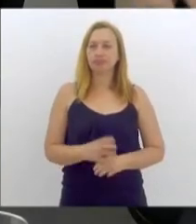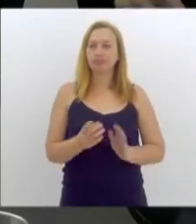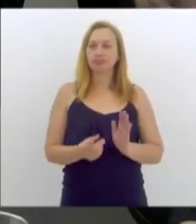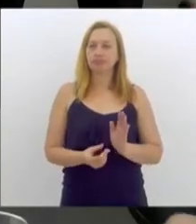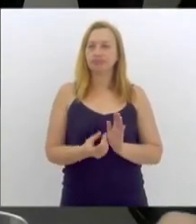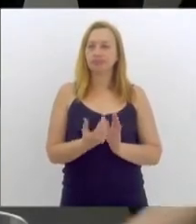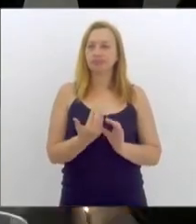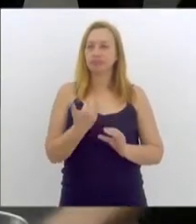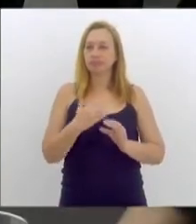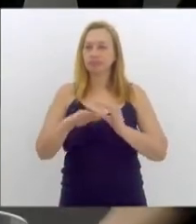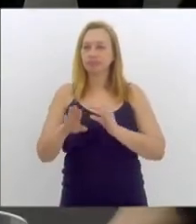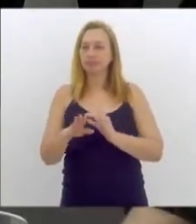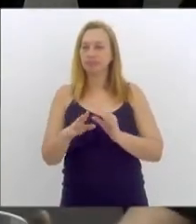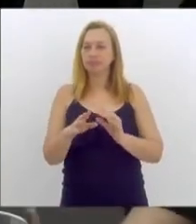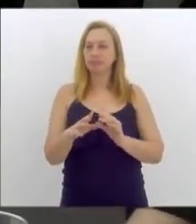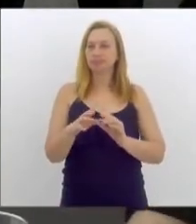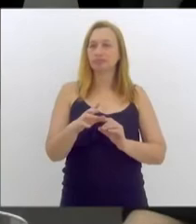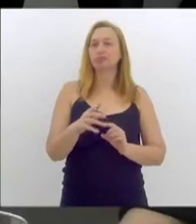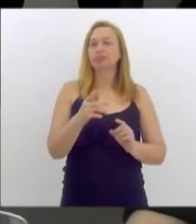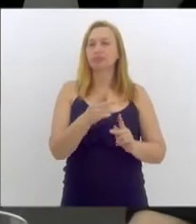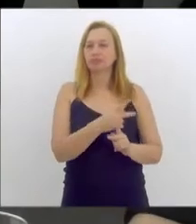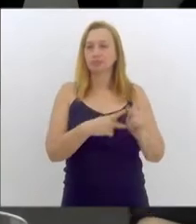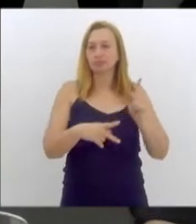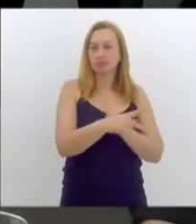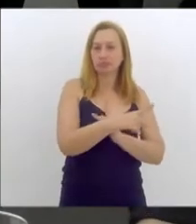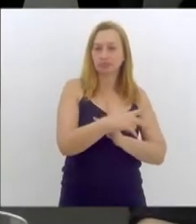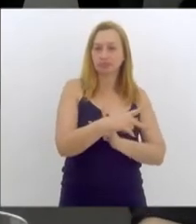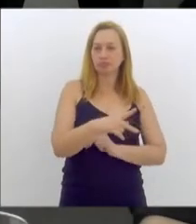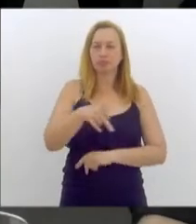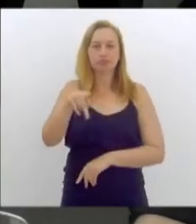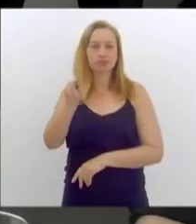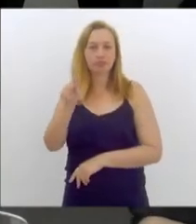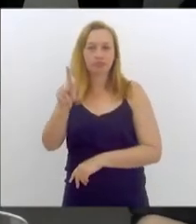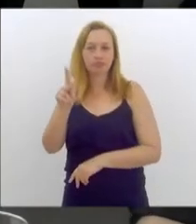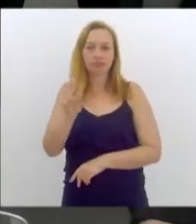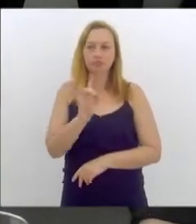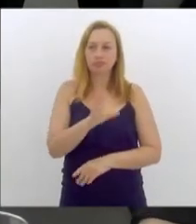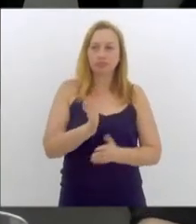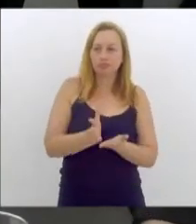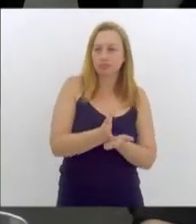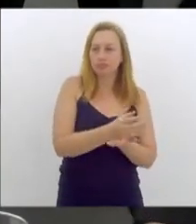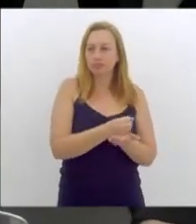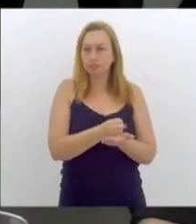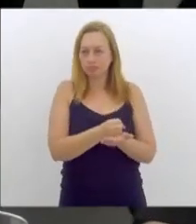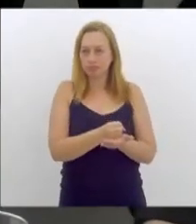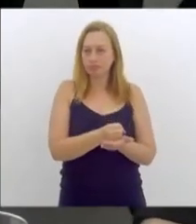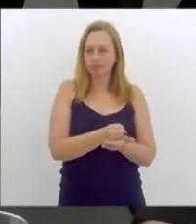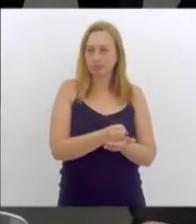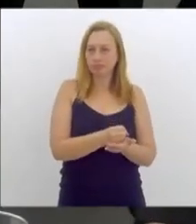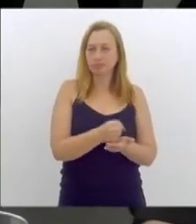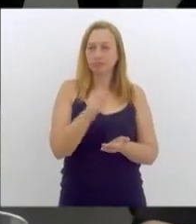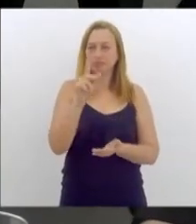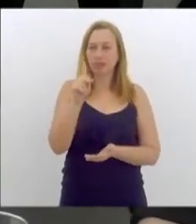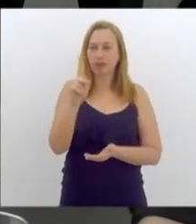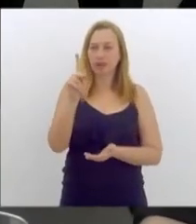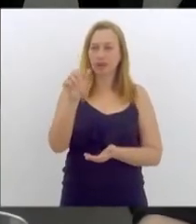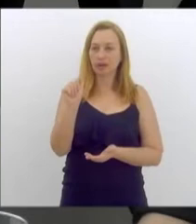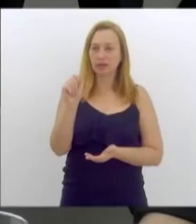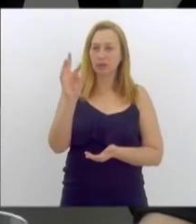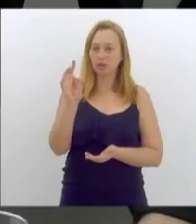o Rio previdência título de Hogwarts e participações especiais a gente aqui só tá considerando contribuição de segurados e contribuição patronal